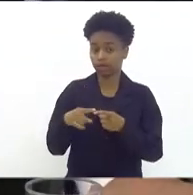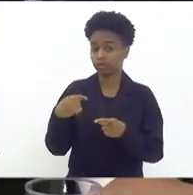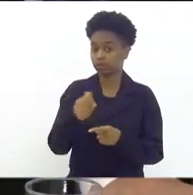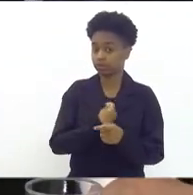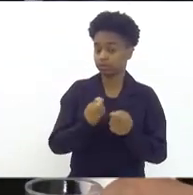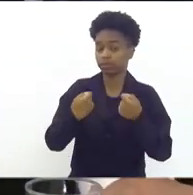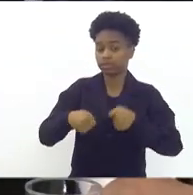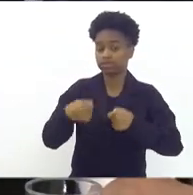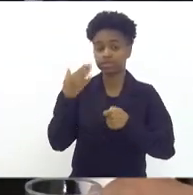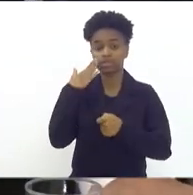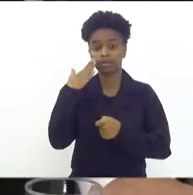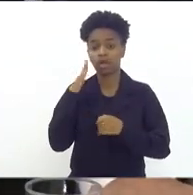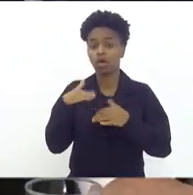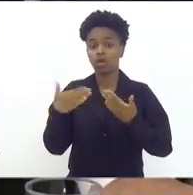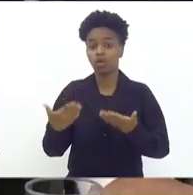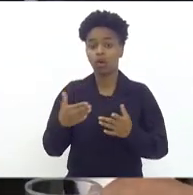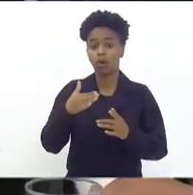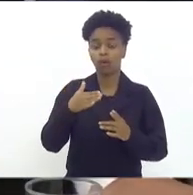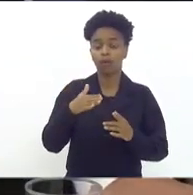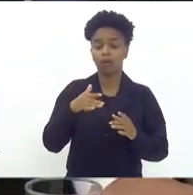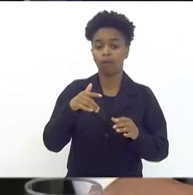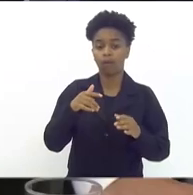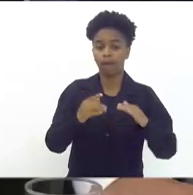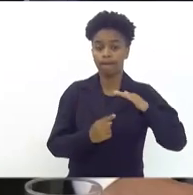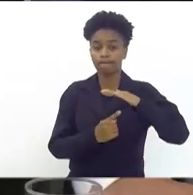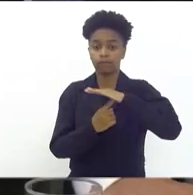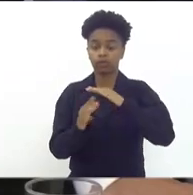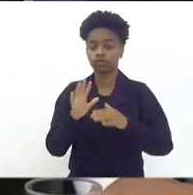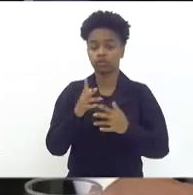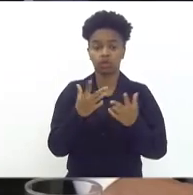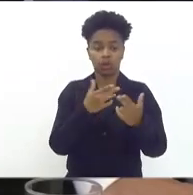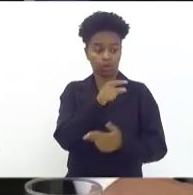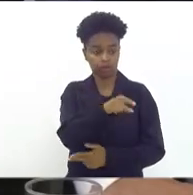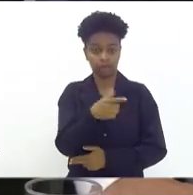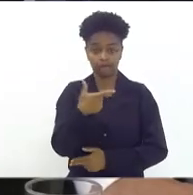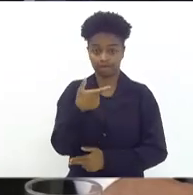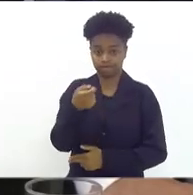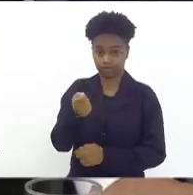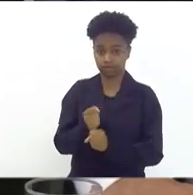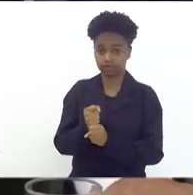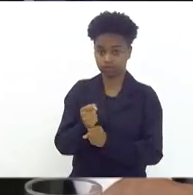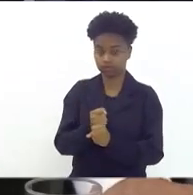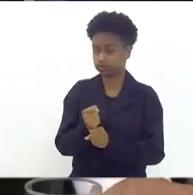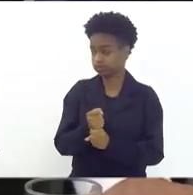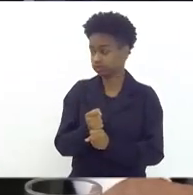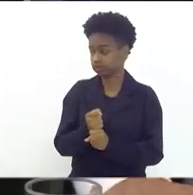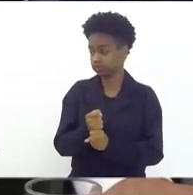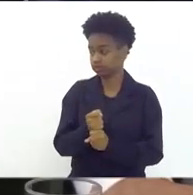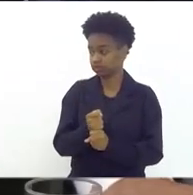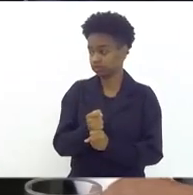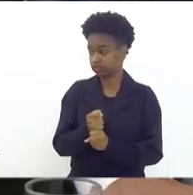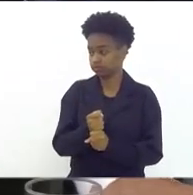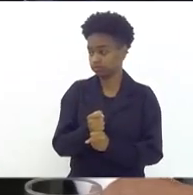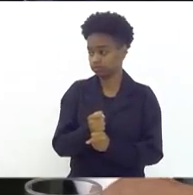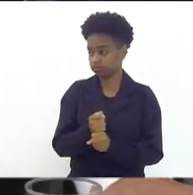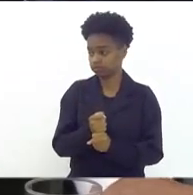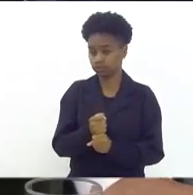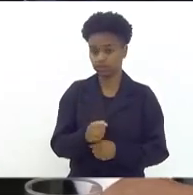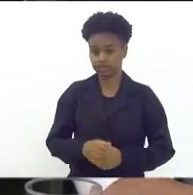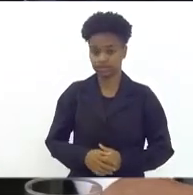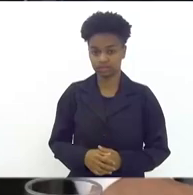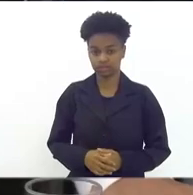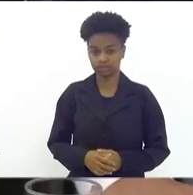os esportes que estão próximos de de um posto como esse que há 20 anos solicita a ligação e infelizmente não tem o